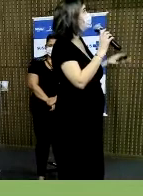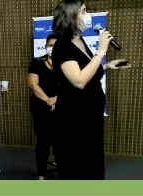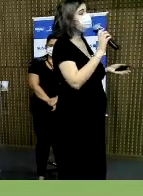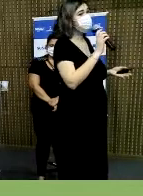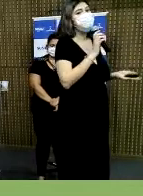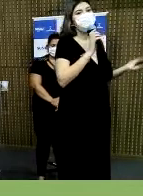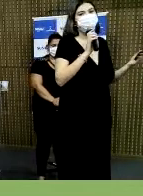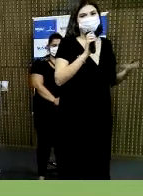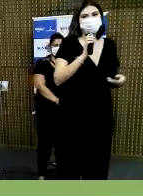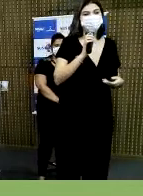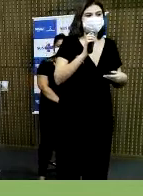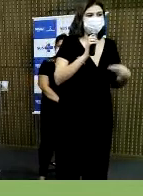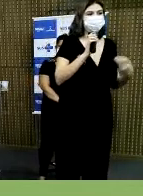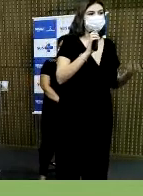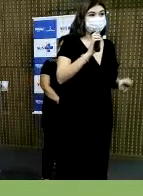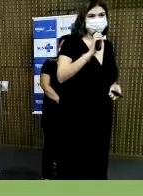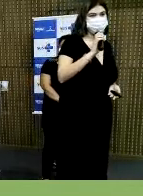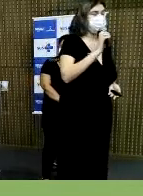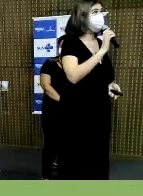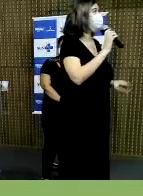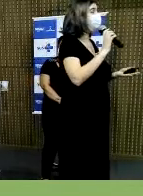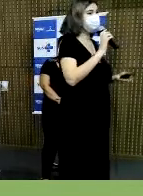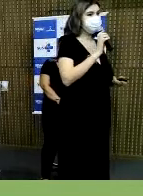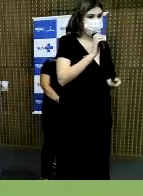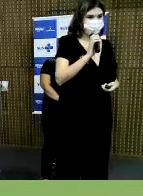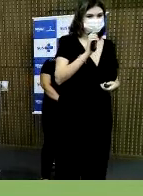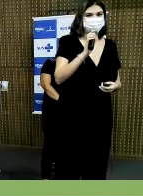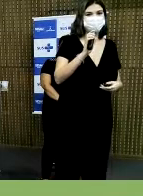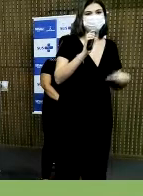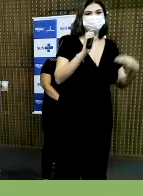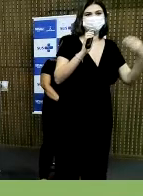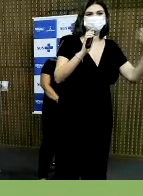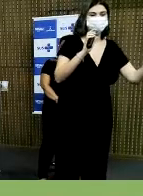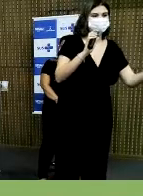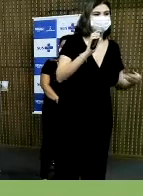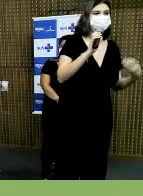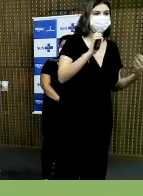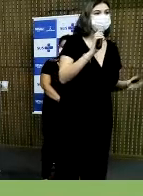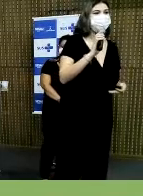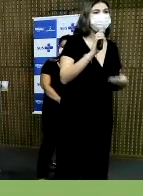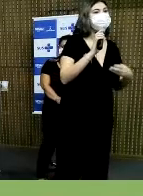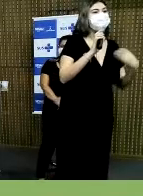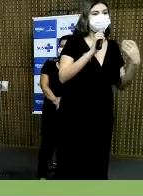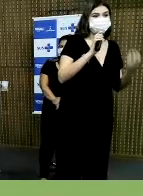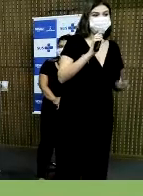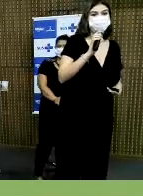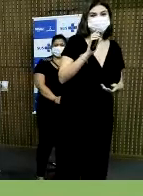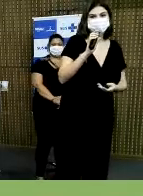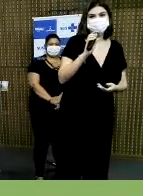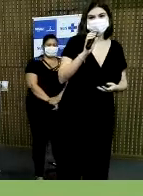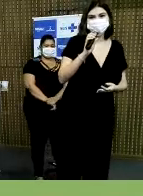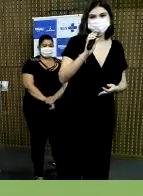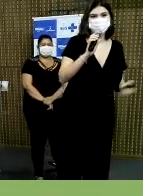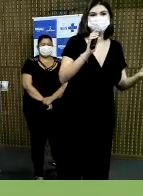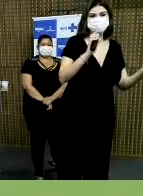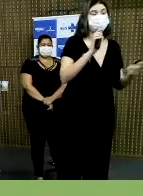um bom índice, porém a gente teve uma desistência até esse período, né? O paciente, a gente fez a buscativa e tudo mais, mas ele não reside